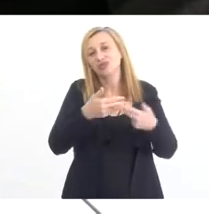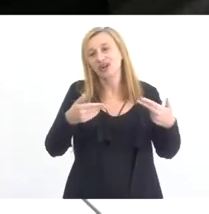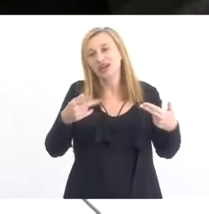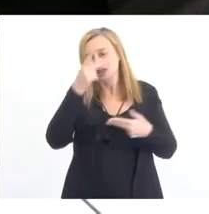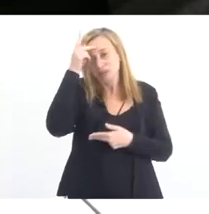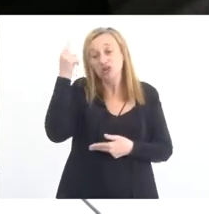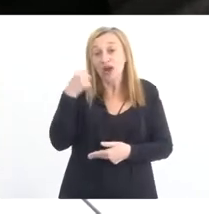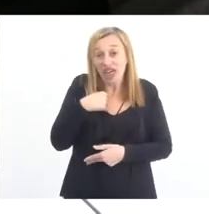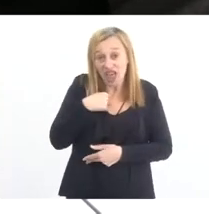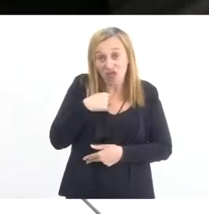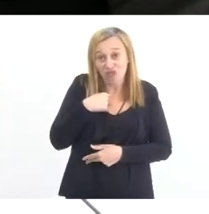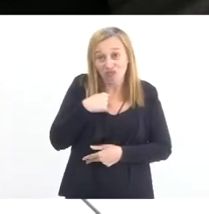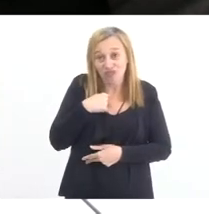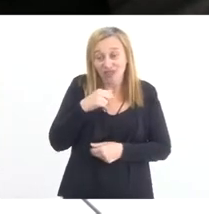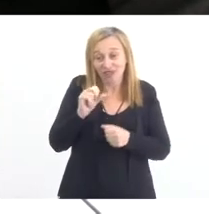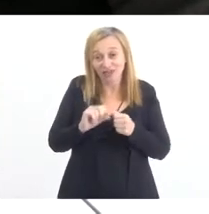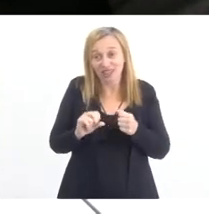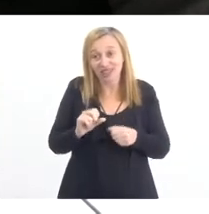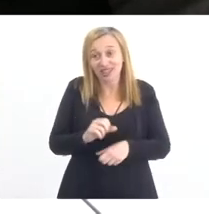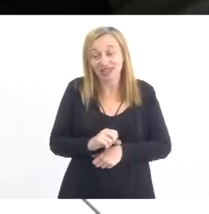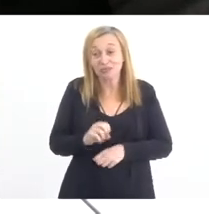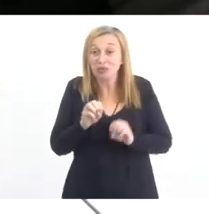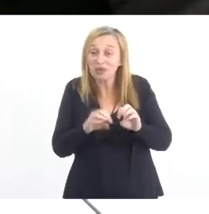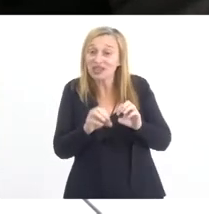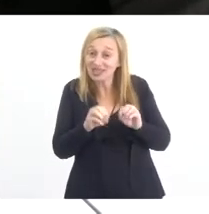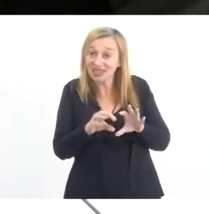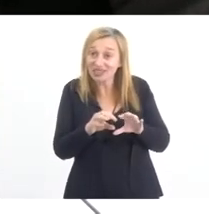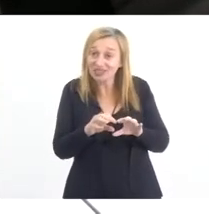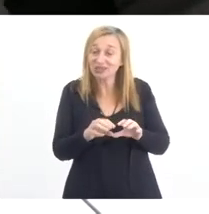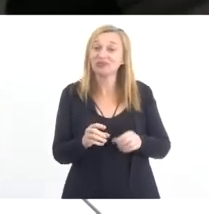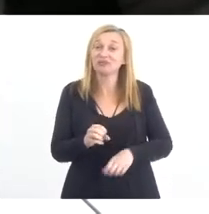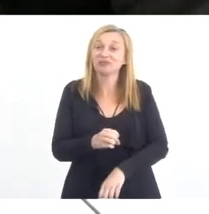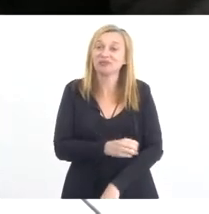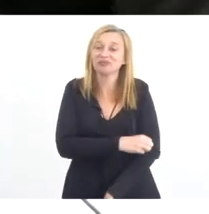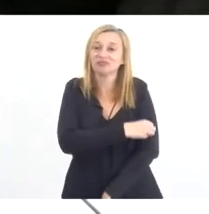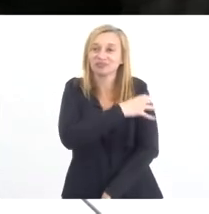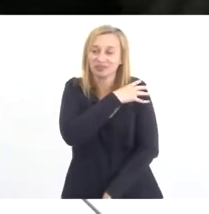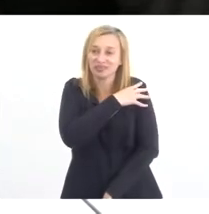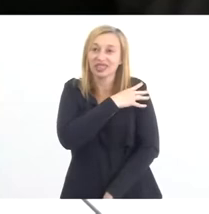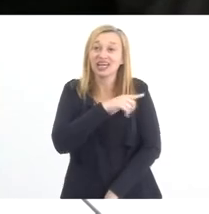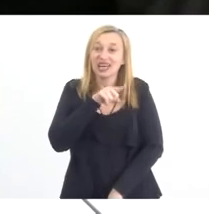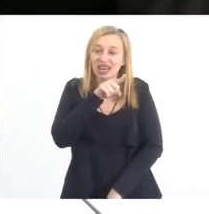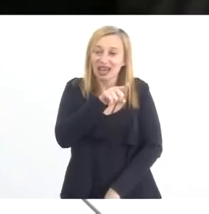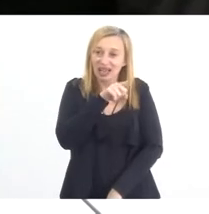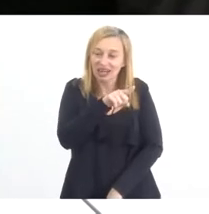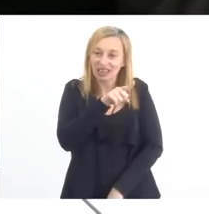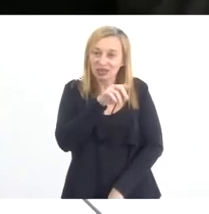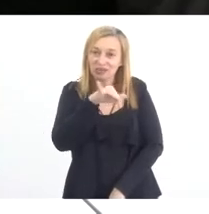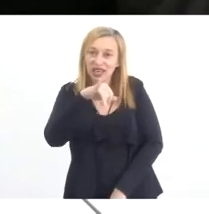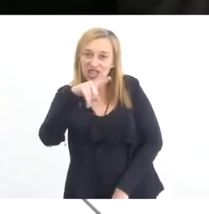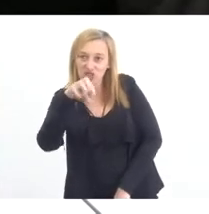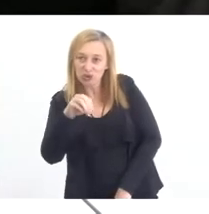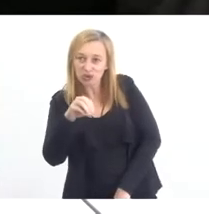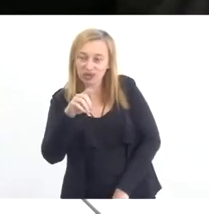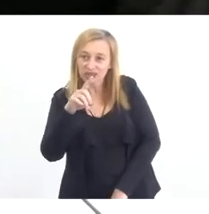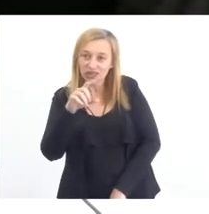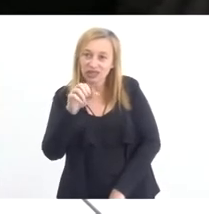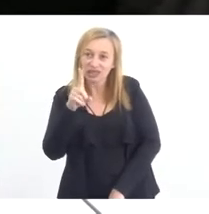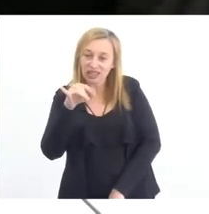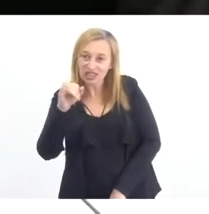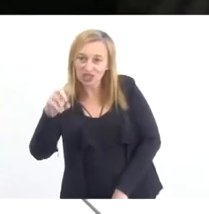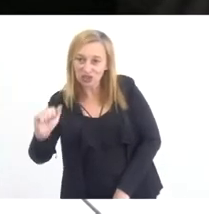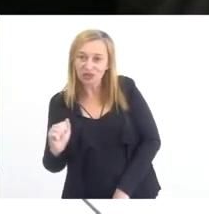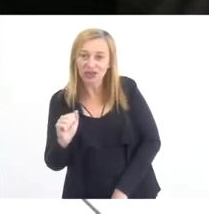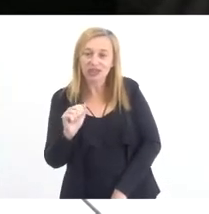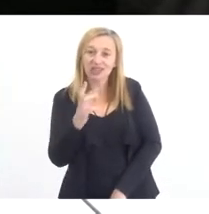pessoas. Eu que fiz meu ensino médio ali no Miésimo da Silva, colado com Sara